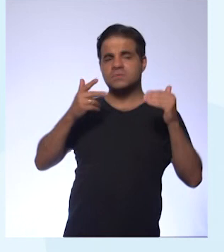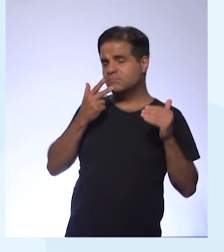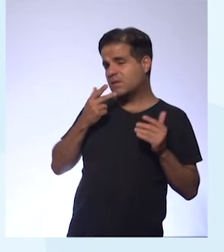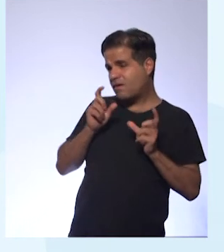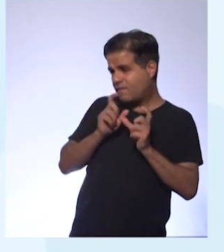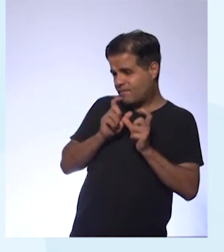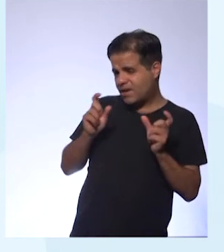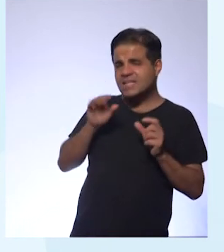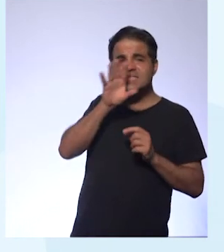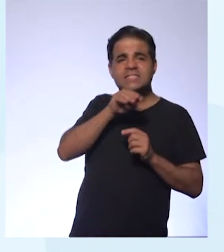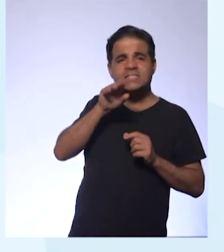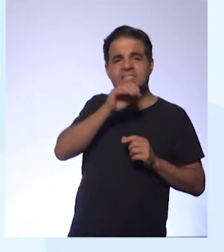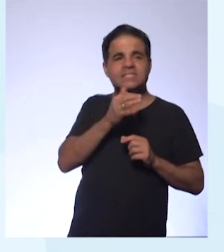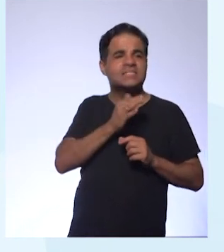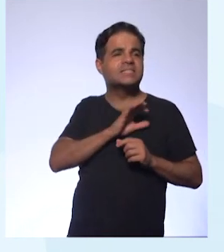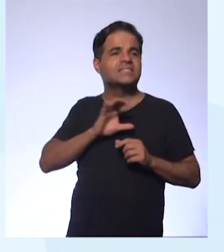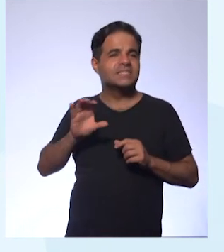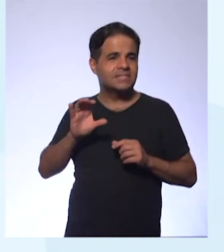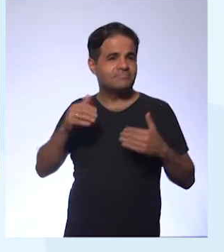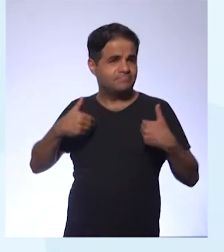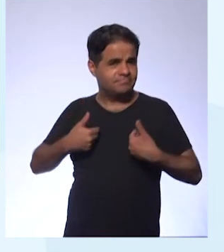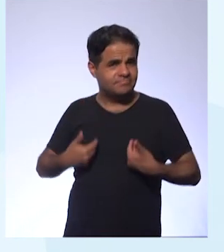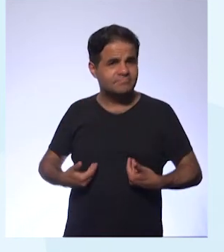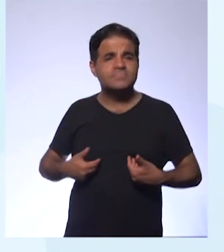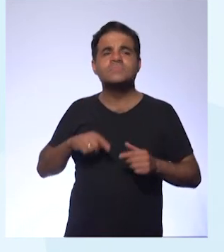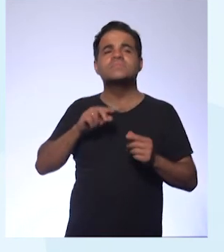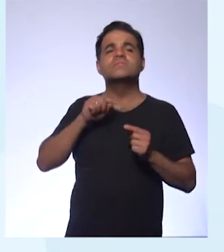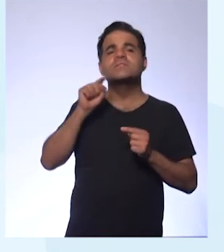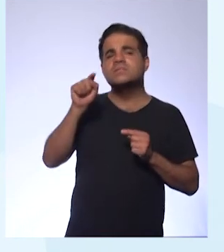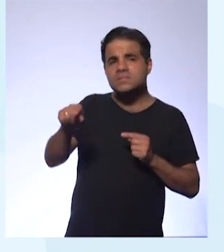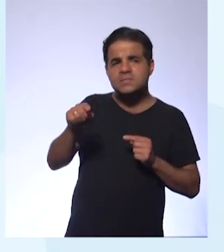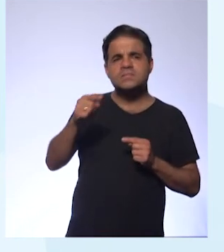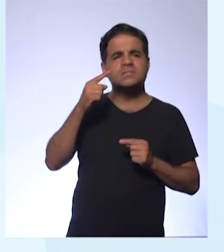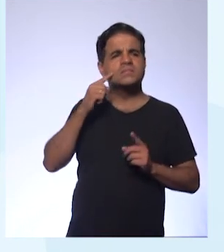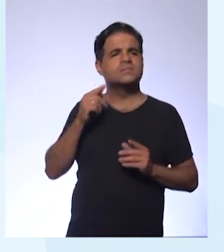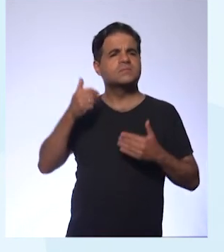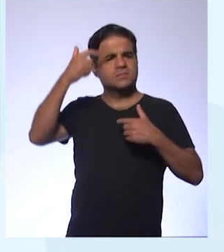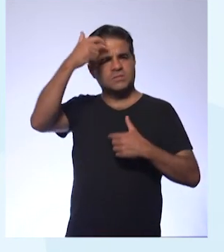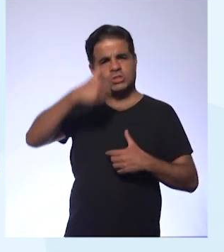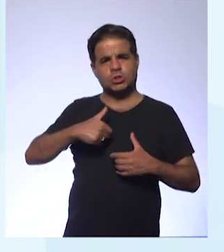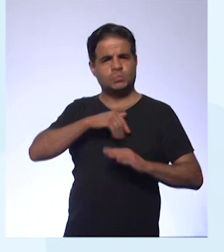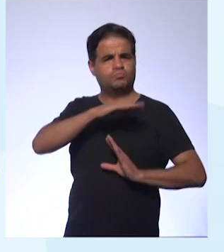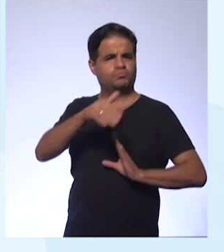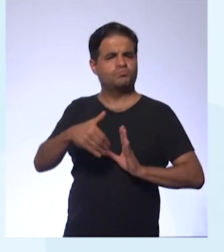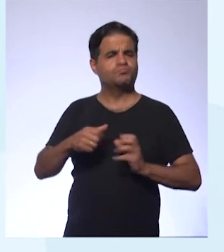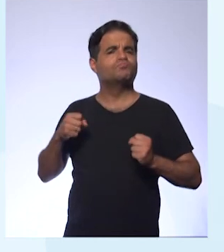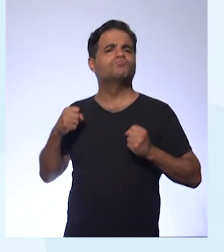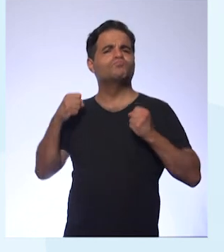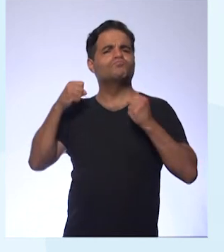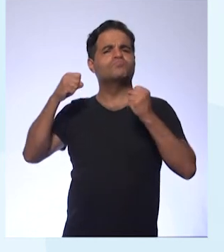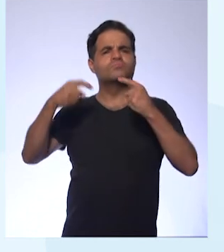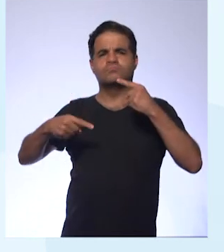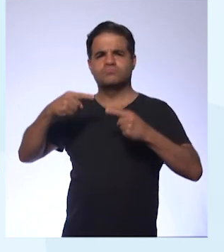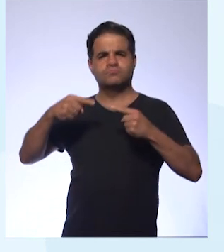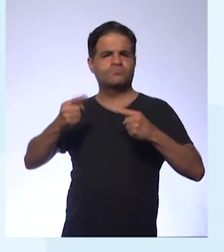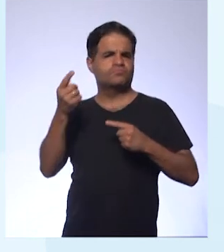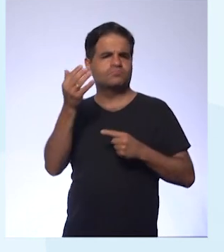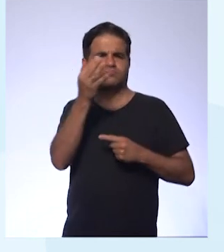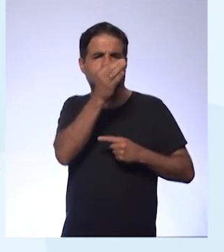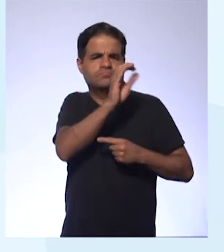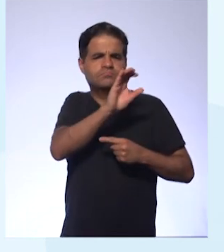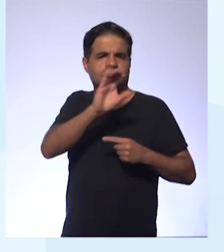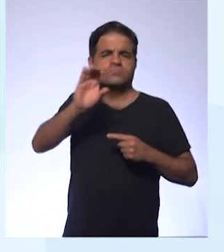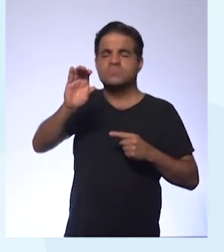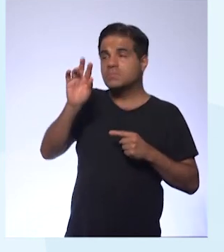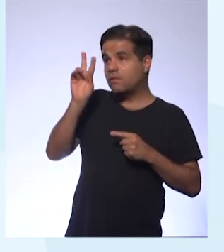c'est moi, o Estado sou eu. Indicando que ele personificava todo o poder político da França. Então, vocês vejam